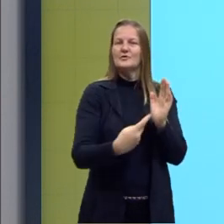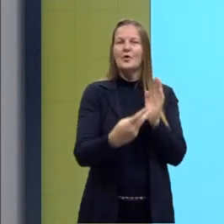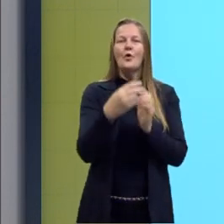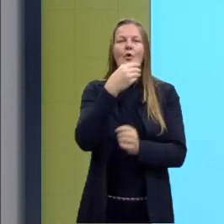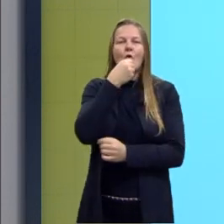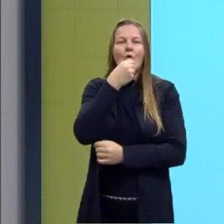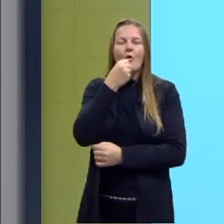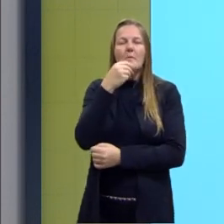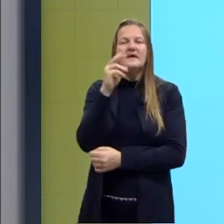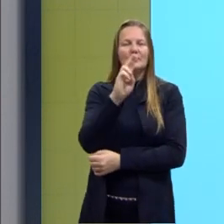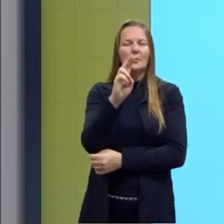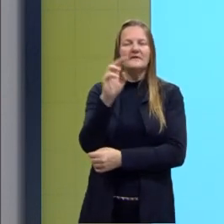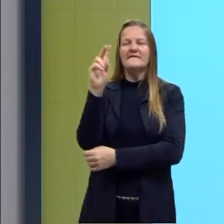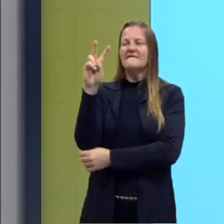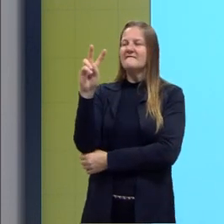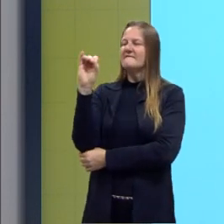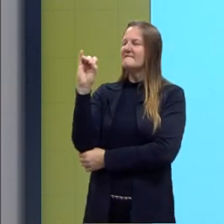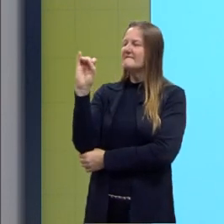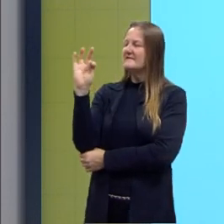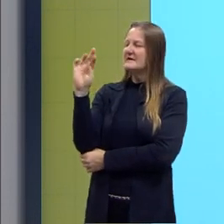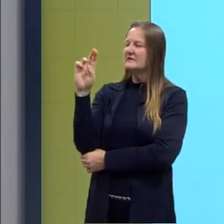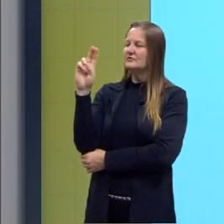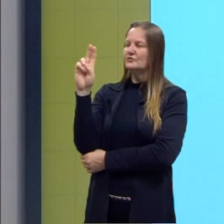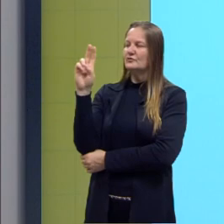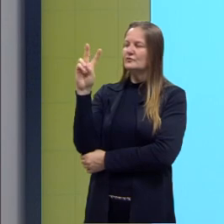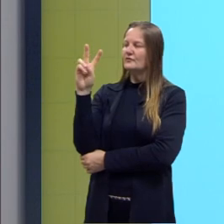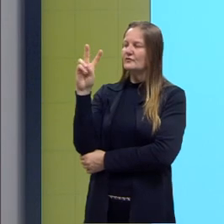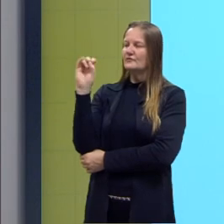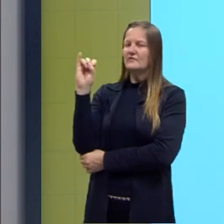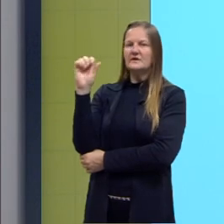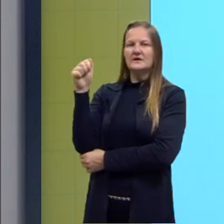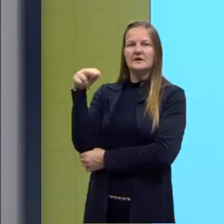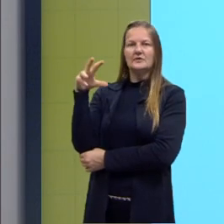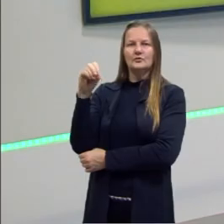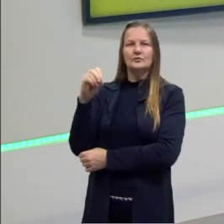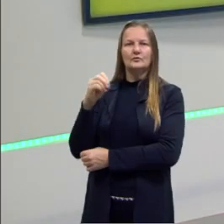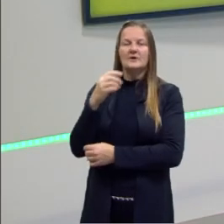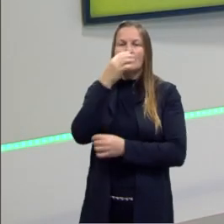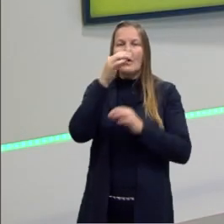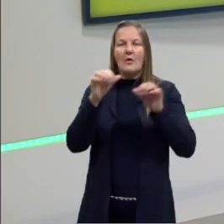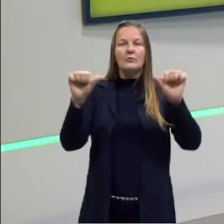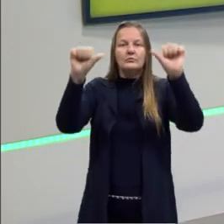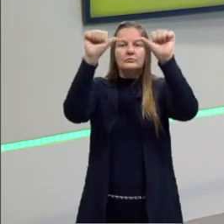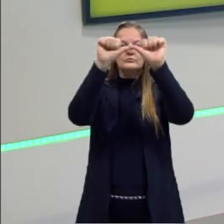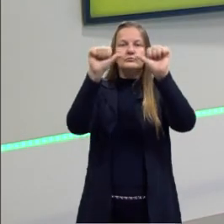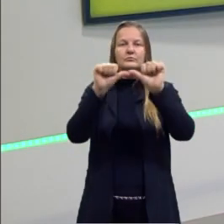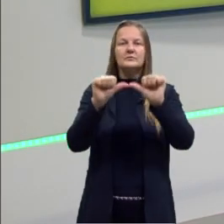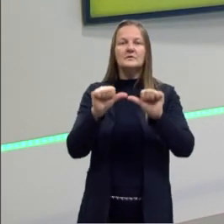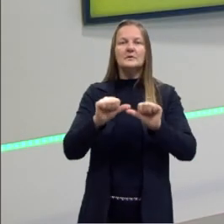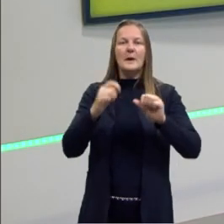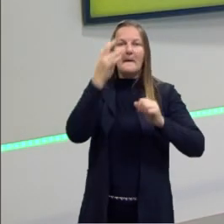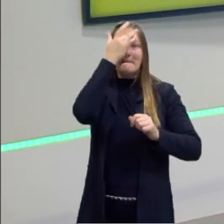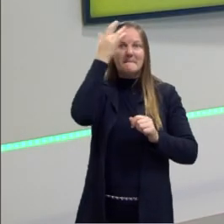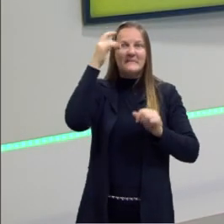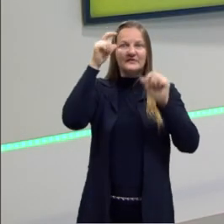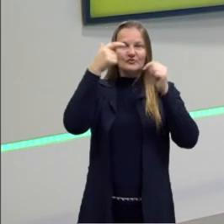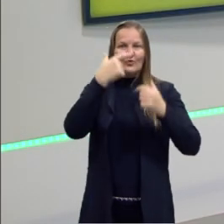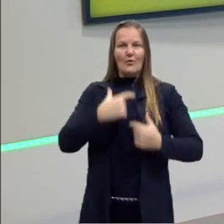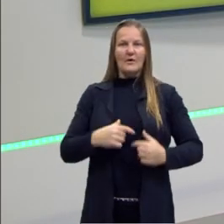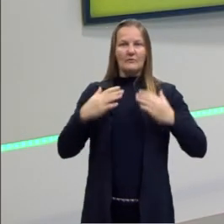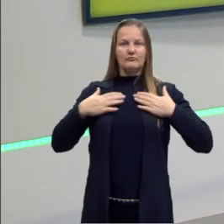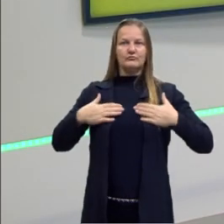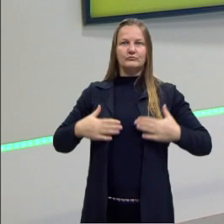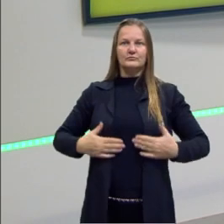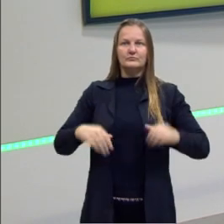Ele é esse cálculo né Essa representação da simetria da perfeição